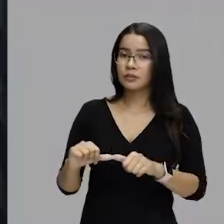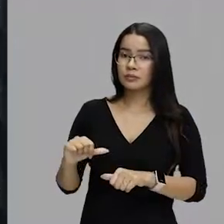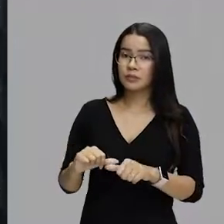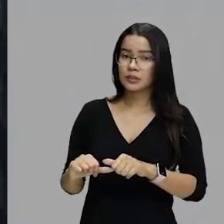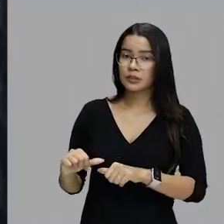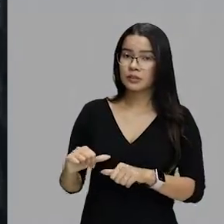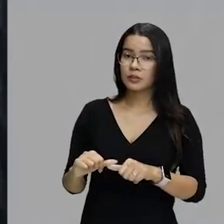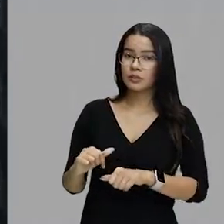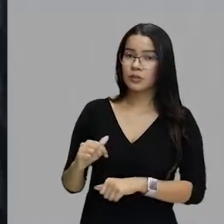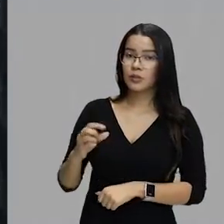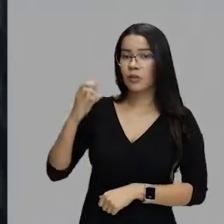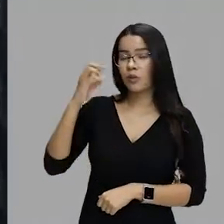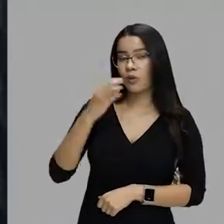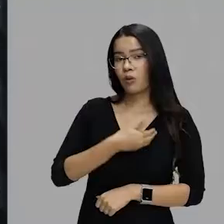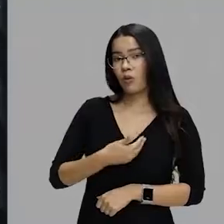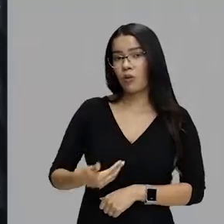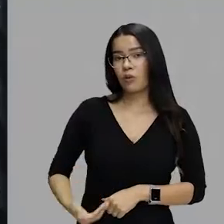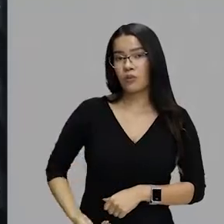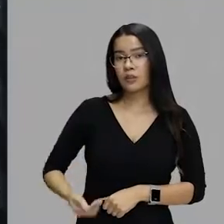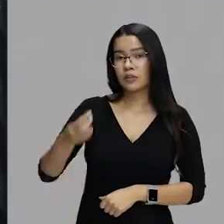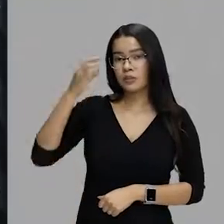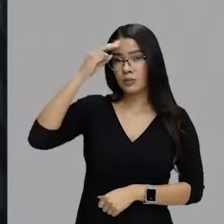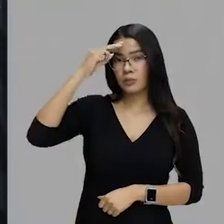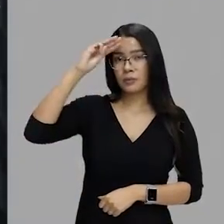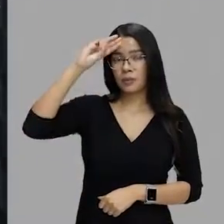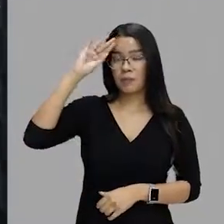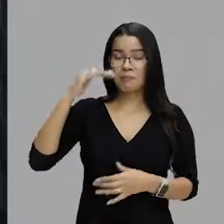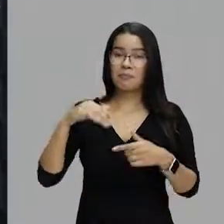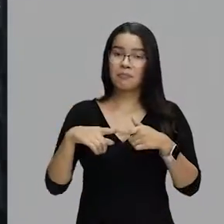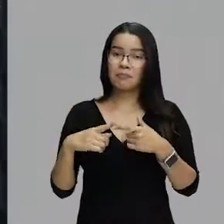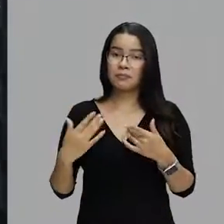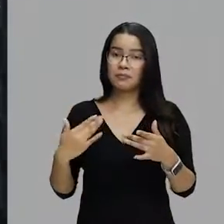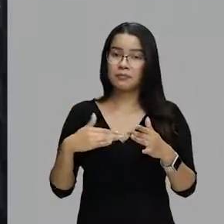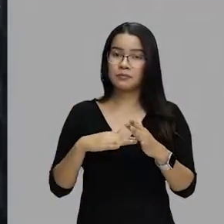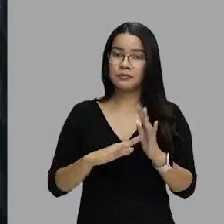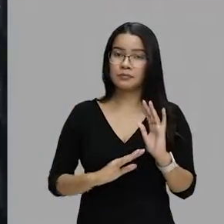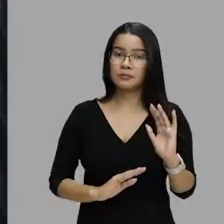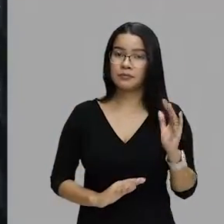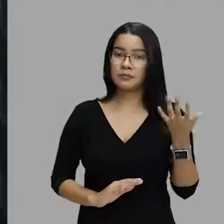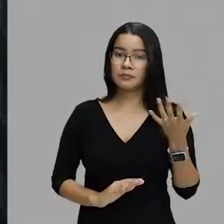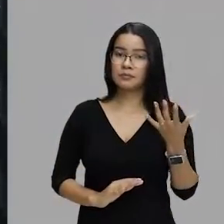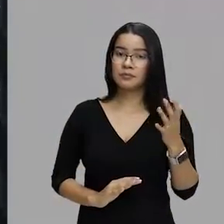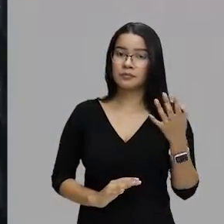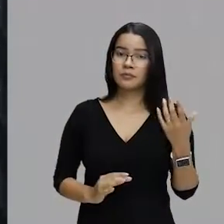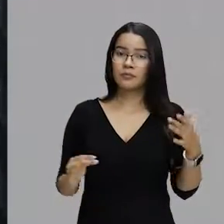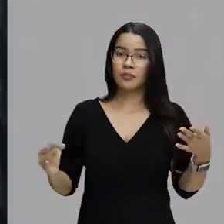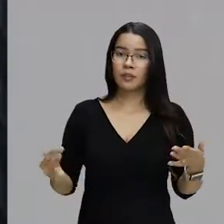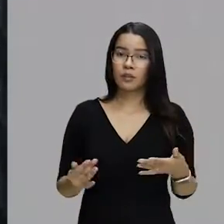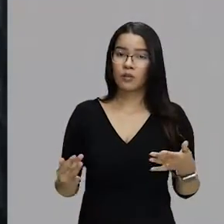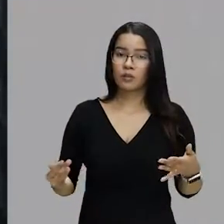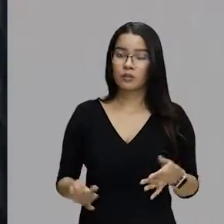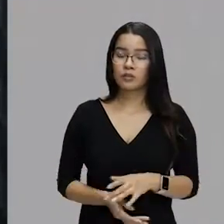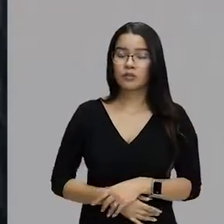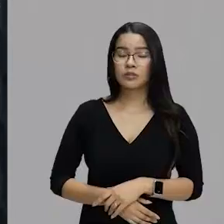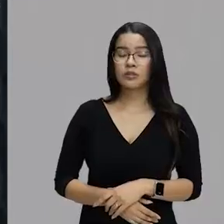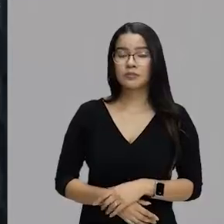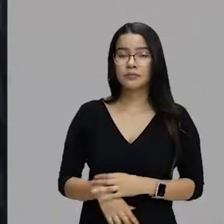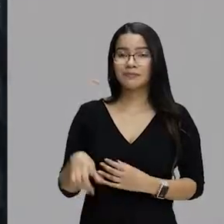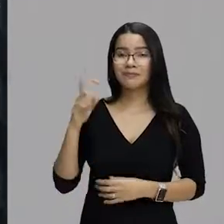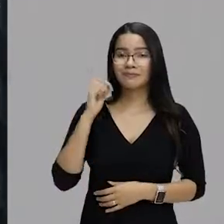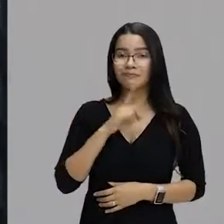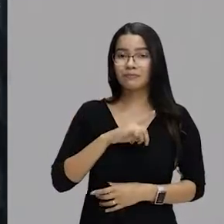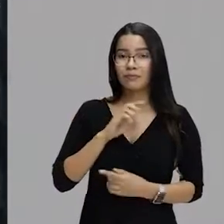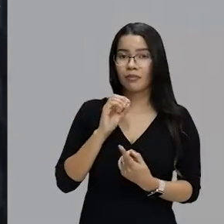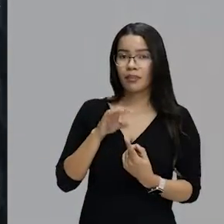Obama. Mas o boicote econômico está presente até hoje. Os Estados Unidos acabou influenciando para a expulsão